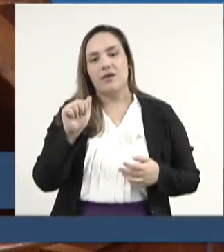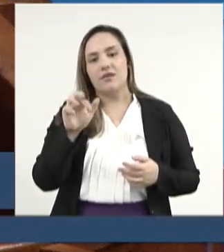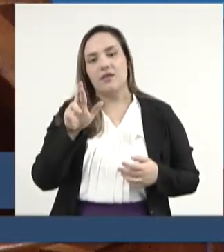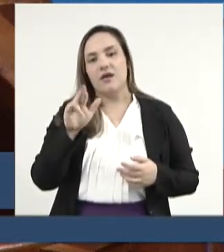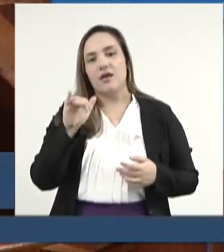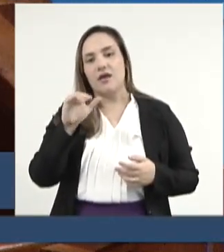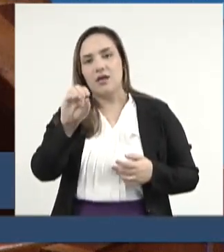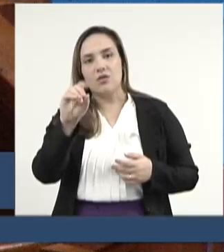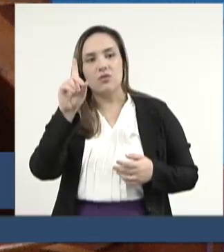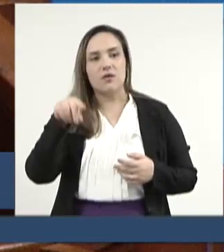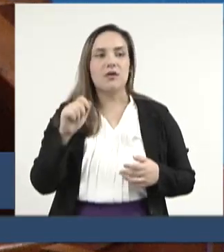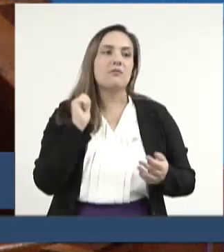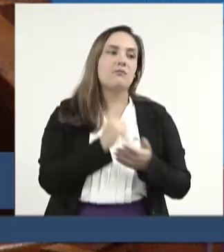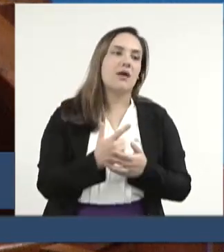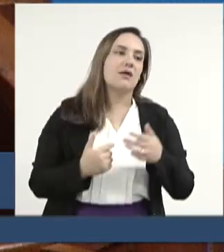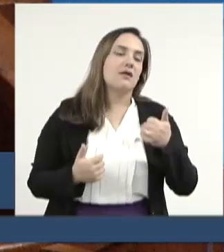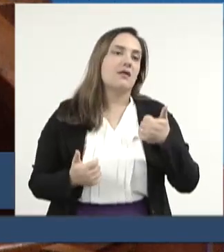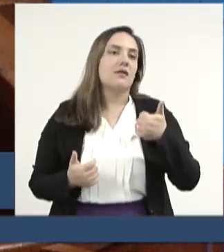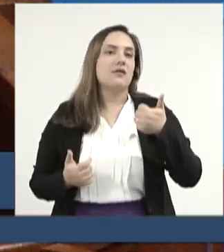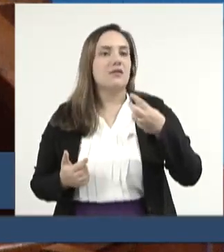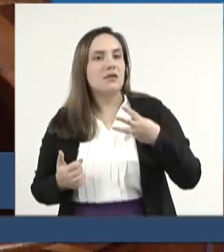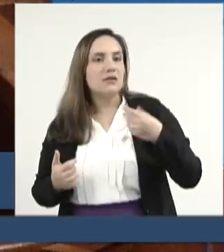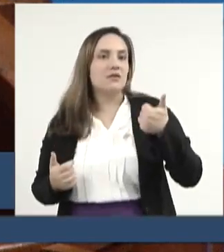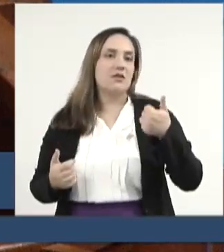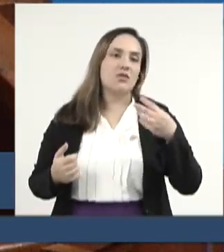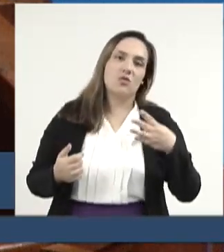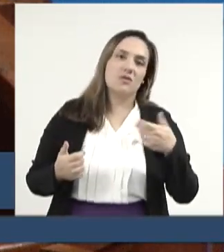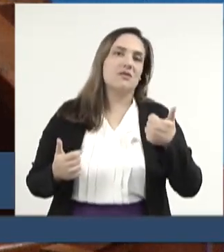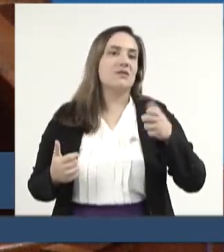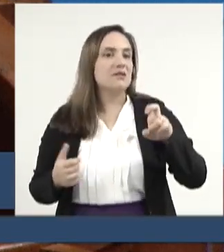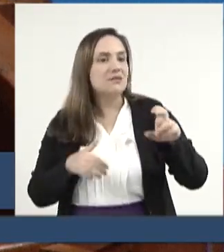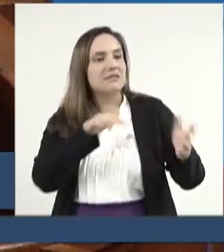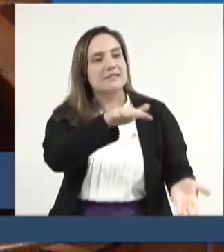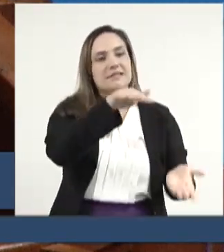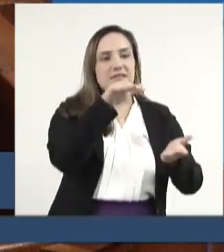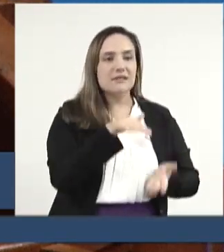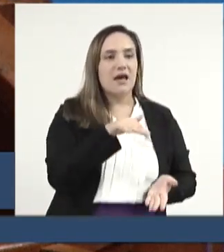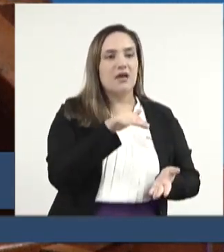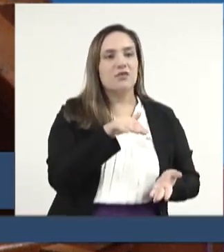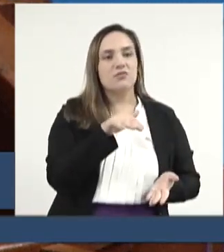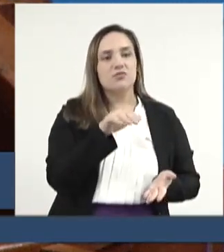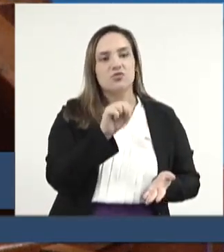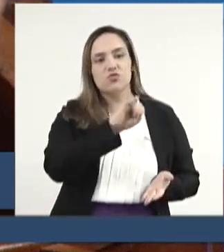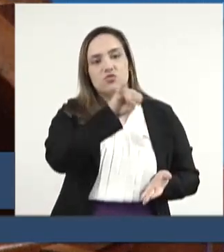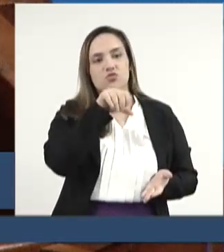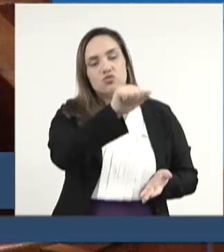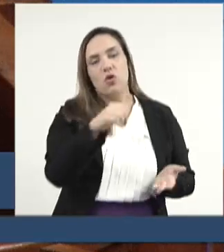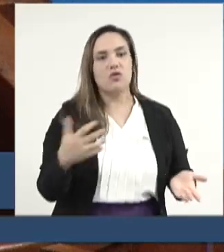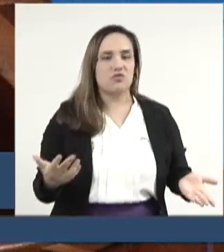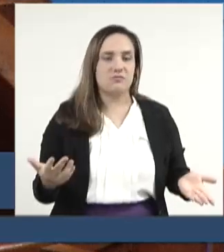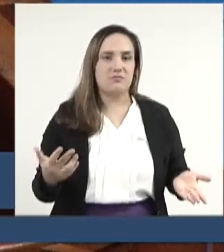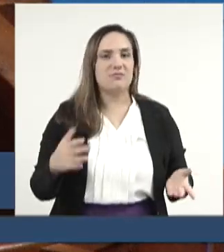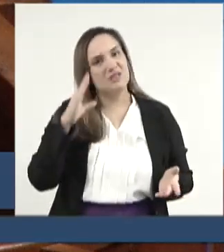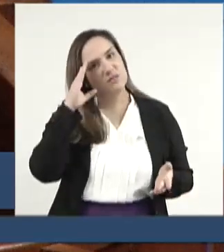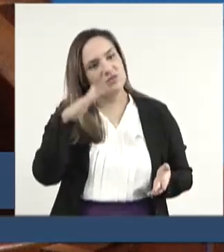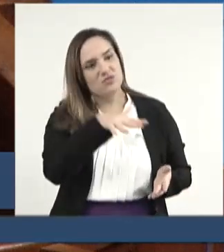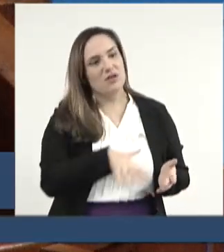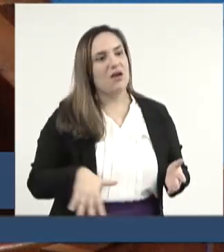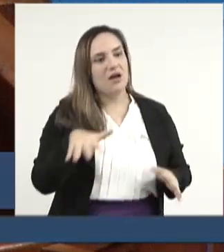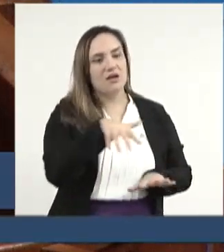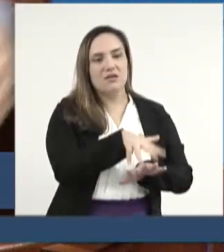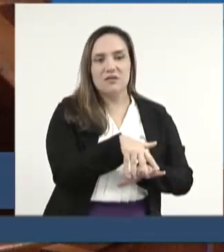14, 15 sacos de soja por hectare de renda e colheram muitos, principalmente aqui na região de